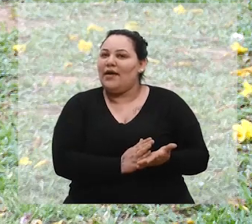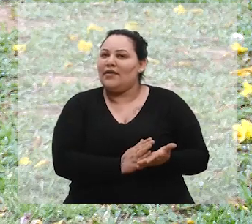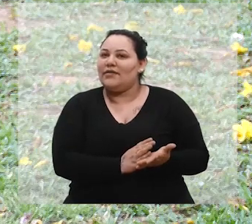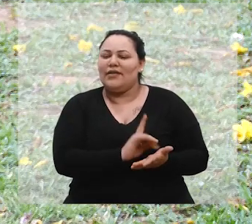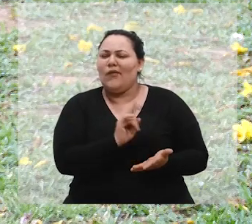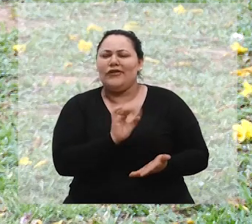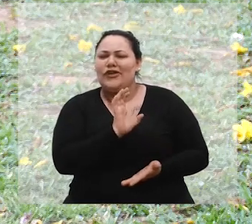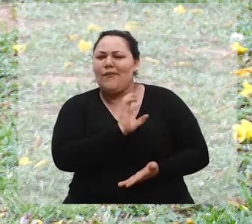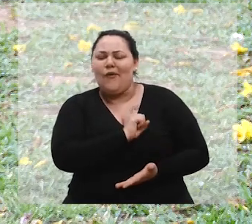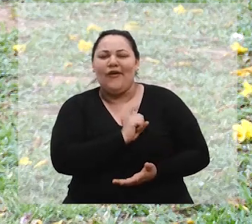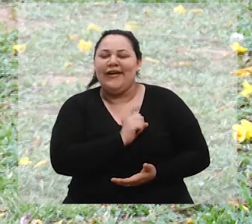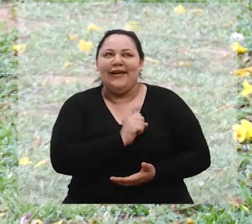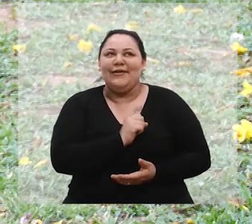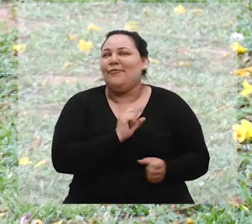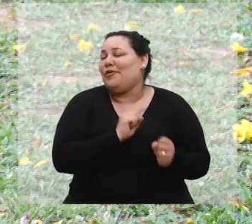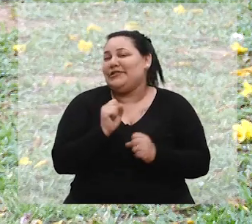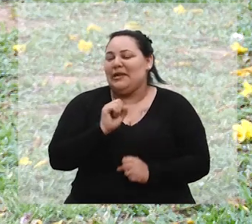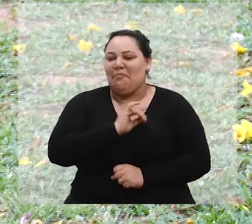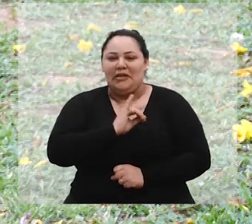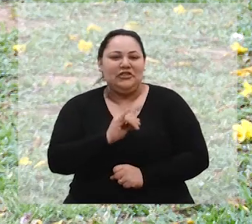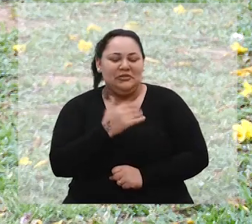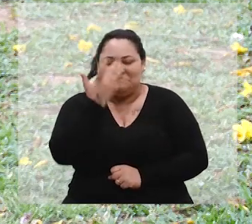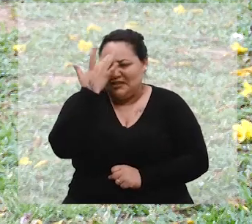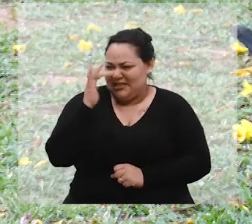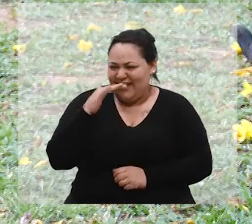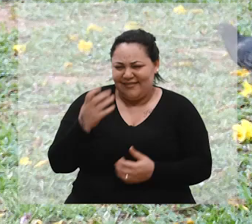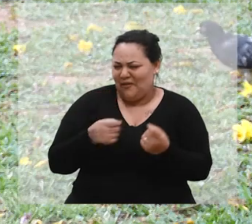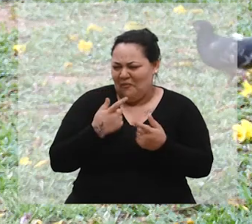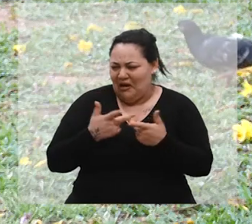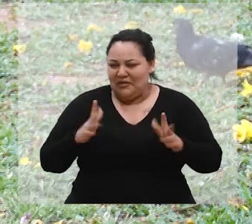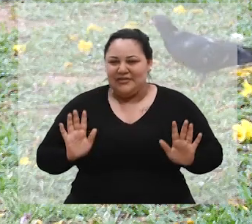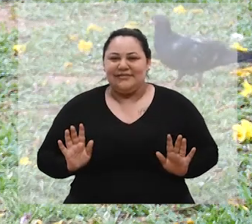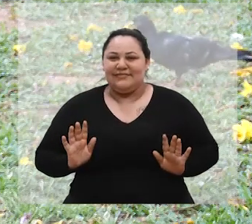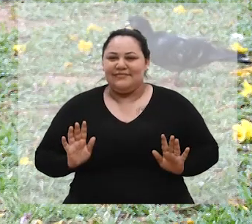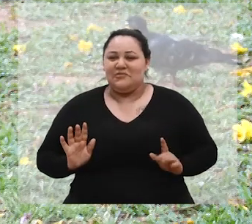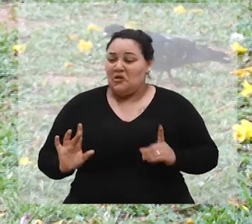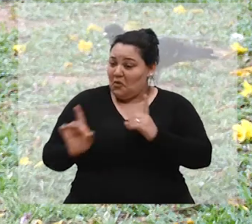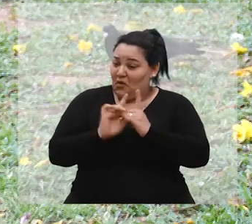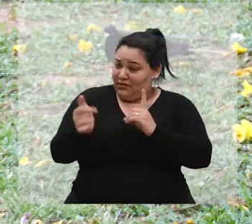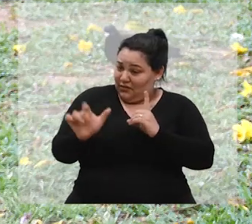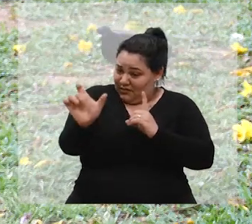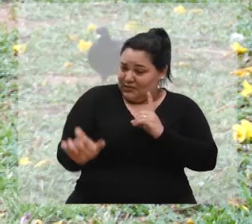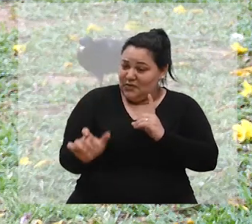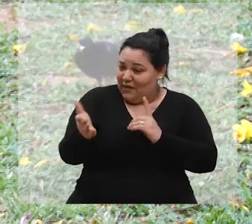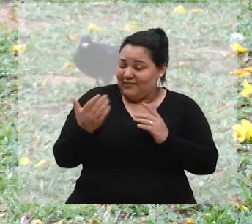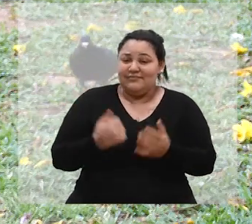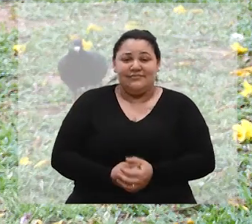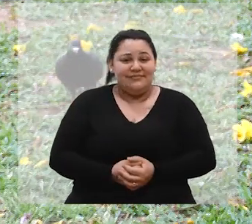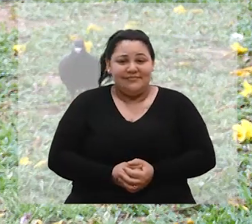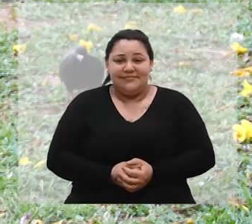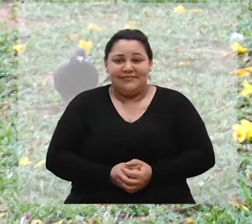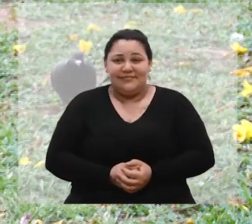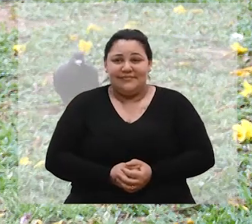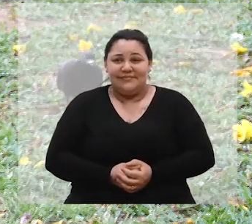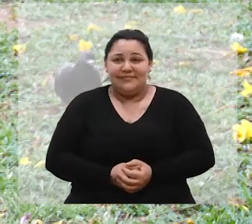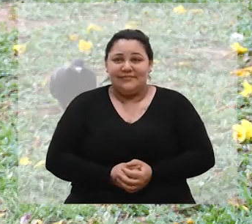Não vou nem chamar de amor aqui, te causou algum negócio. Quando você encontra com aquele negócio naquela pessoa, você já não sabe mais quem é